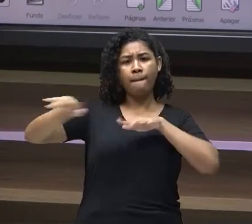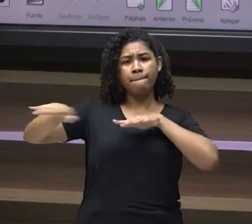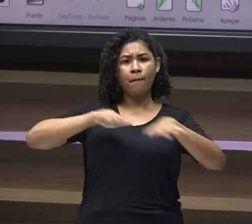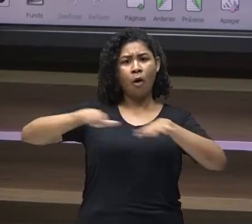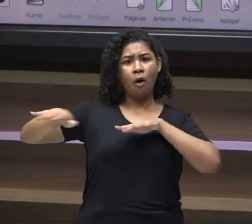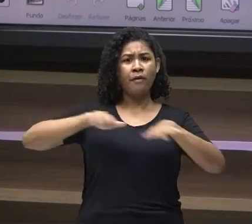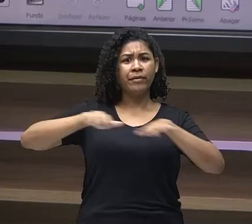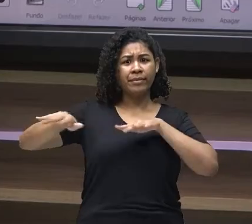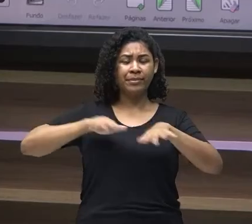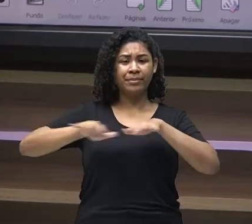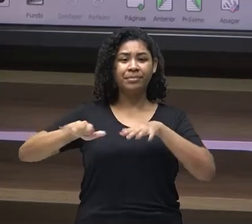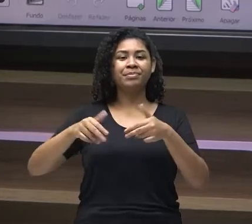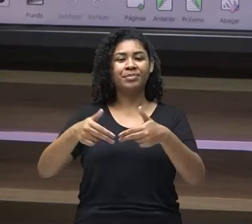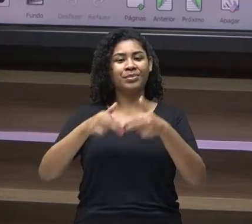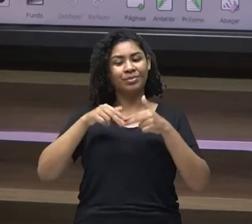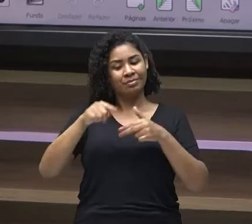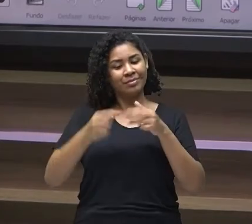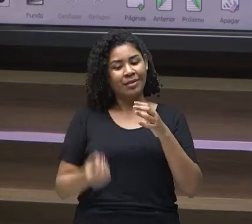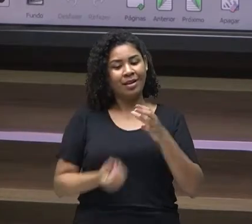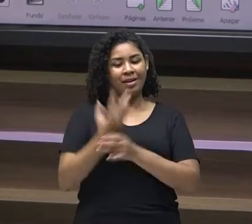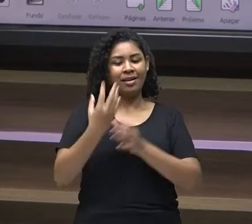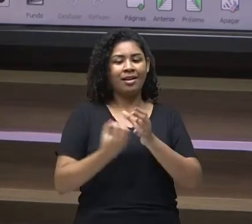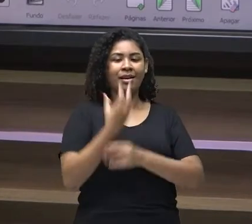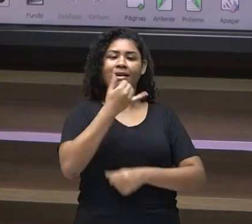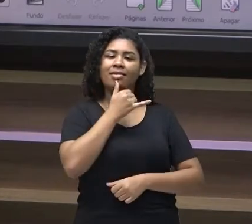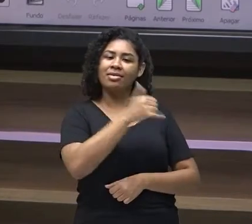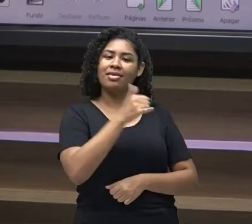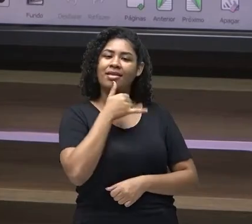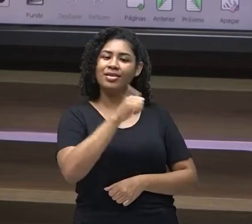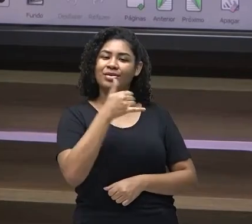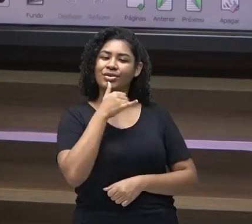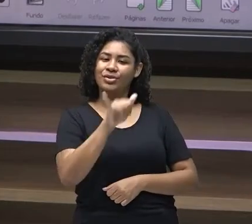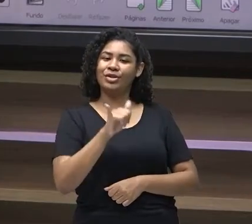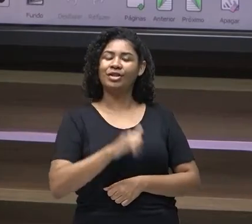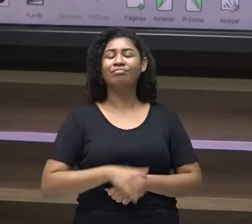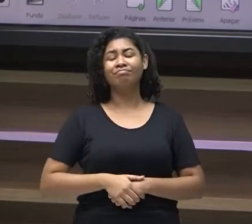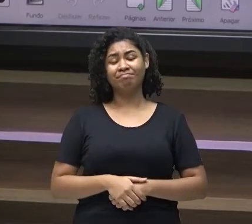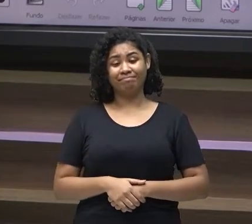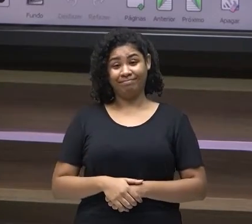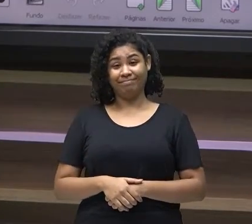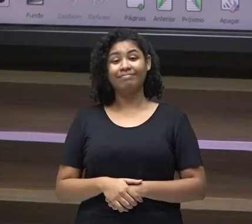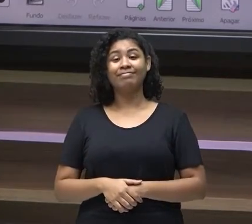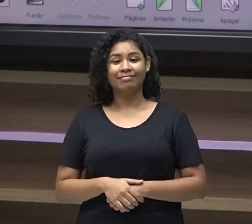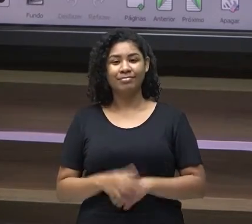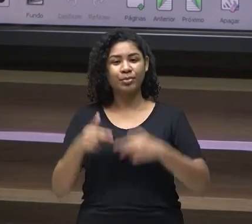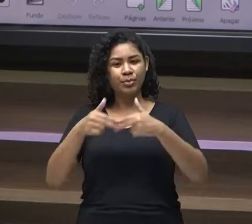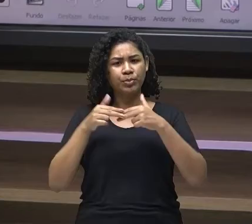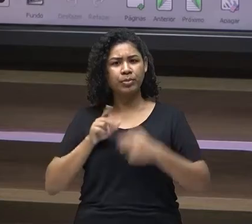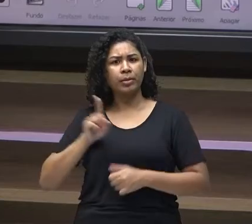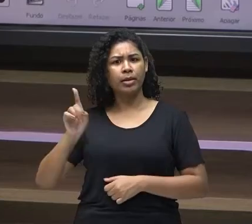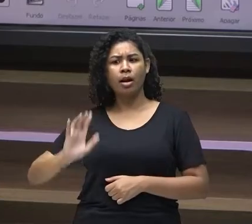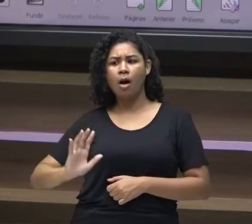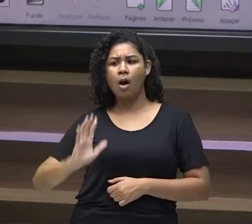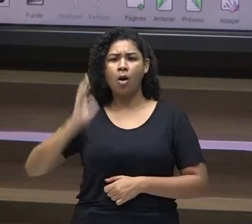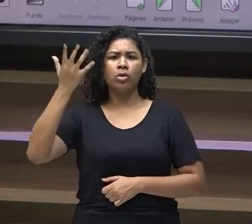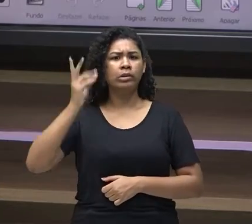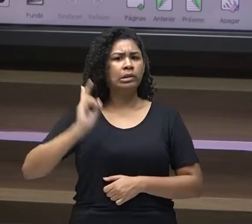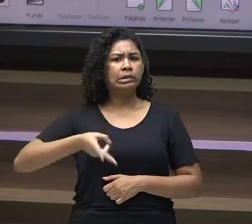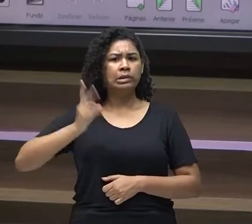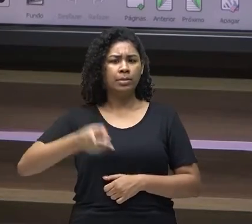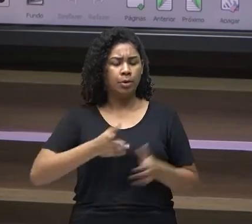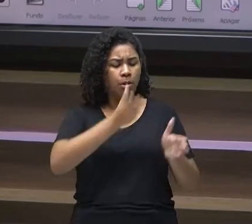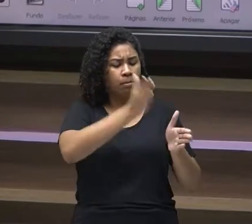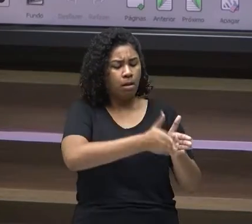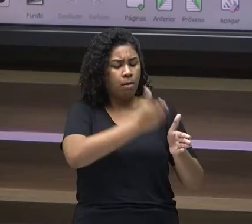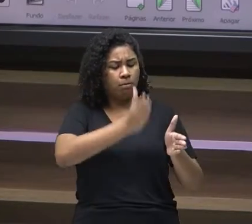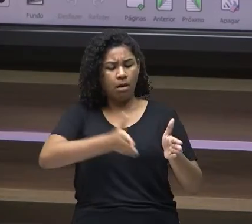relacionadas com a energia elétrica. Então a gente observa que acontecem várias mudanças